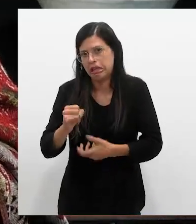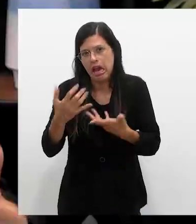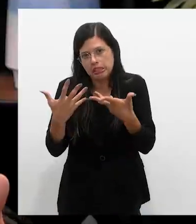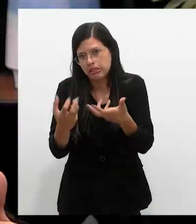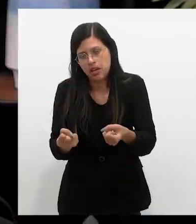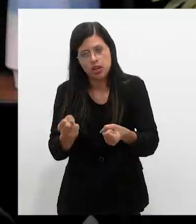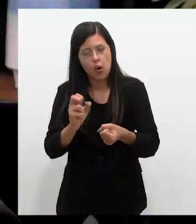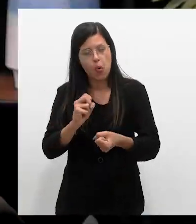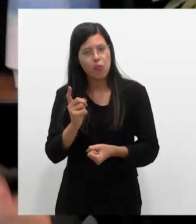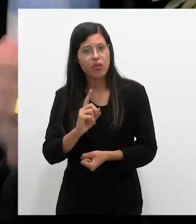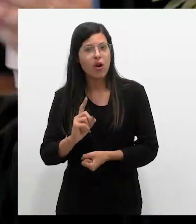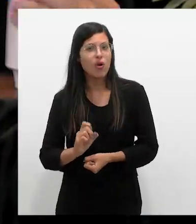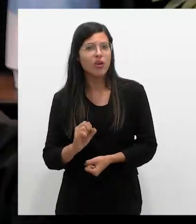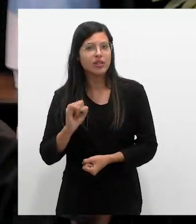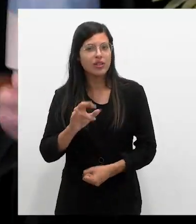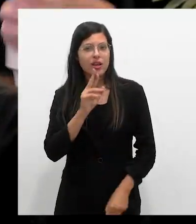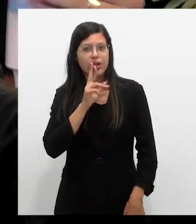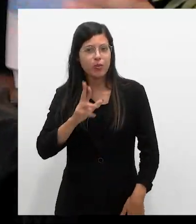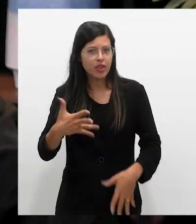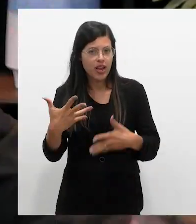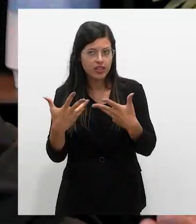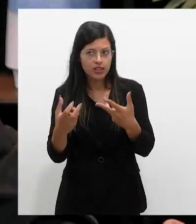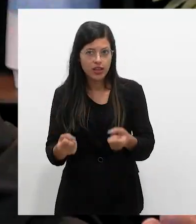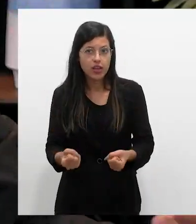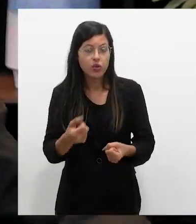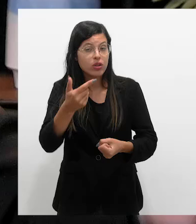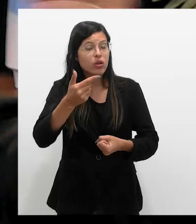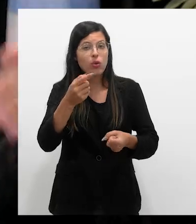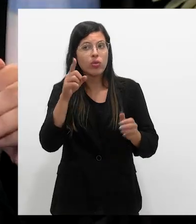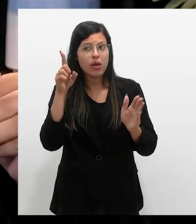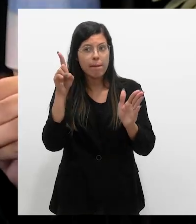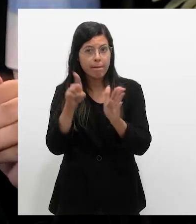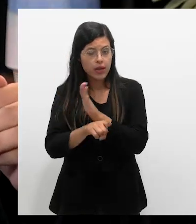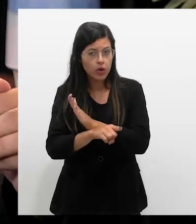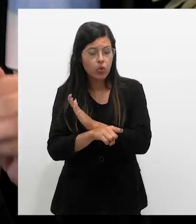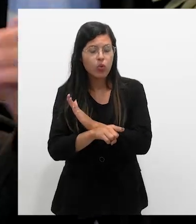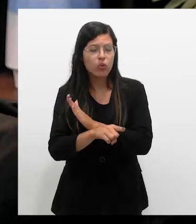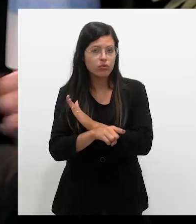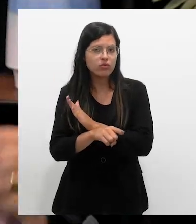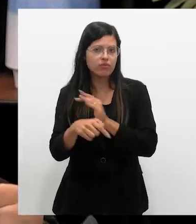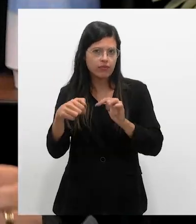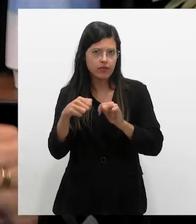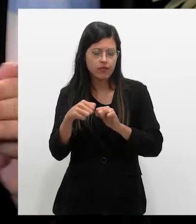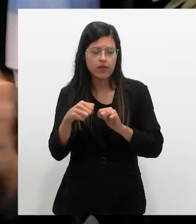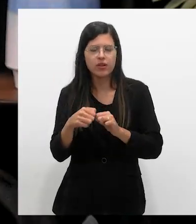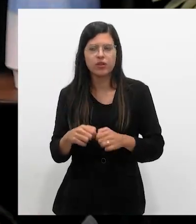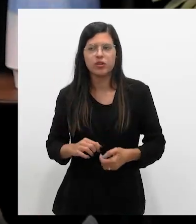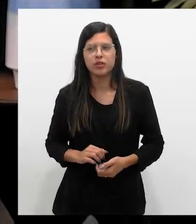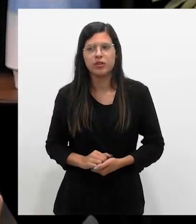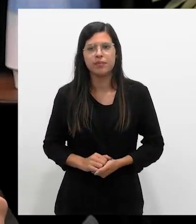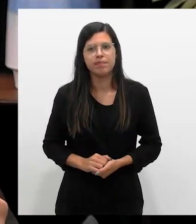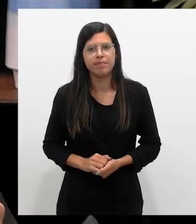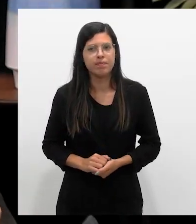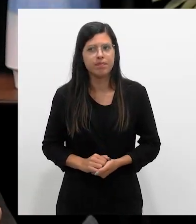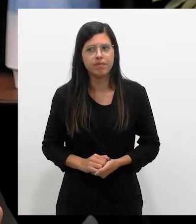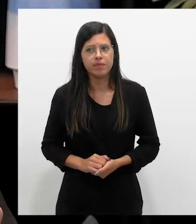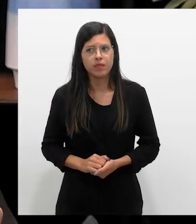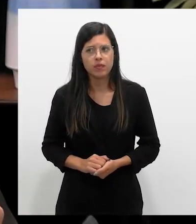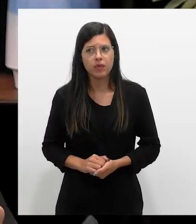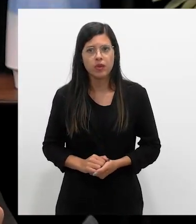ou não aceita. E aí, uma vez que ele diga aceito, a segunda pergunta que o cardeal mais antigo faz a